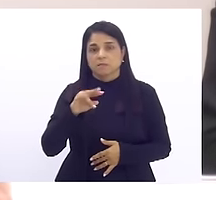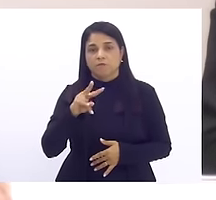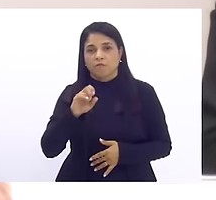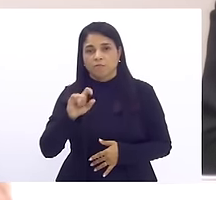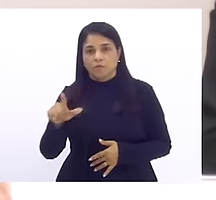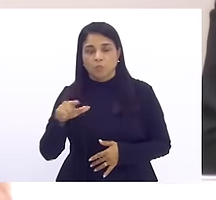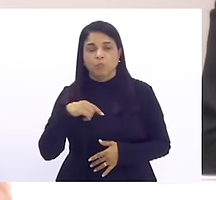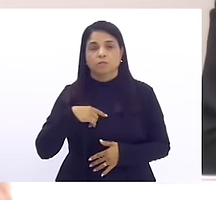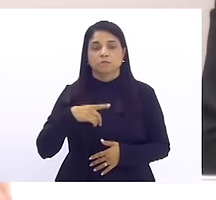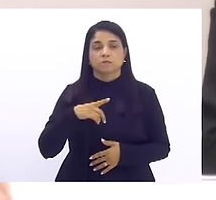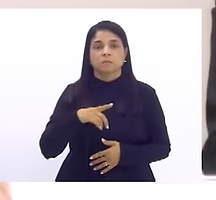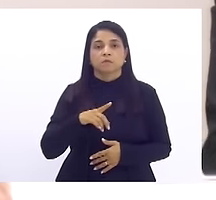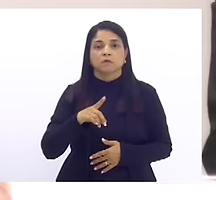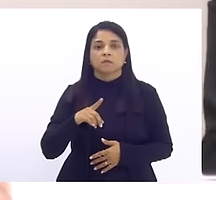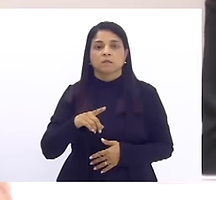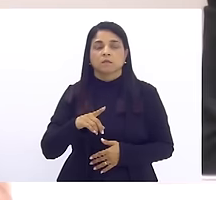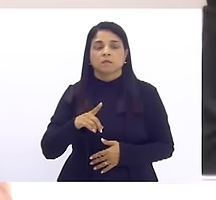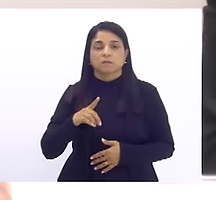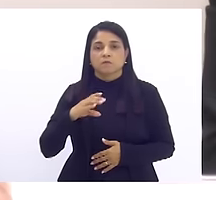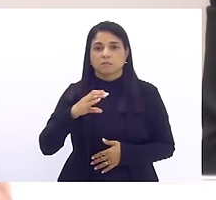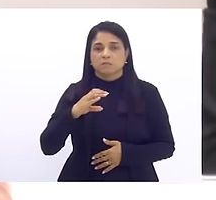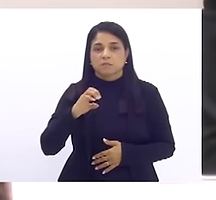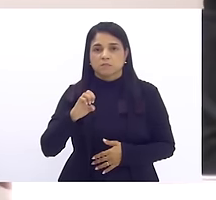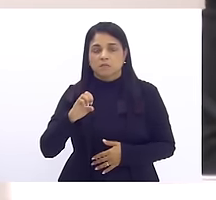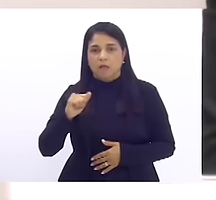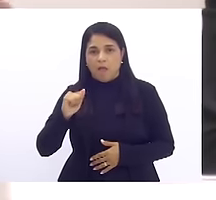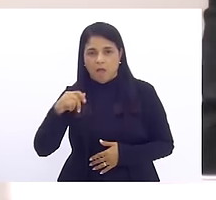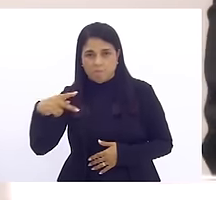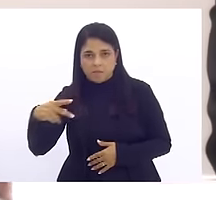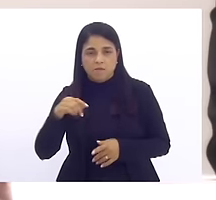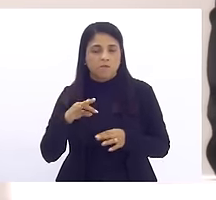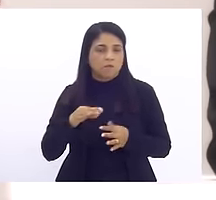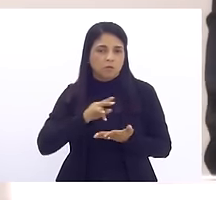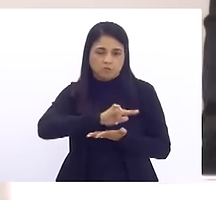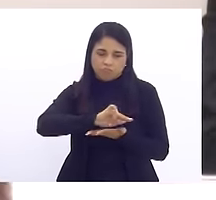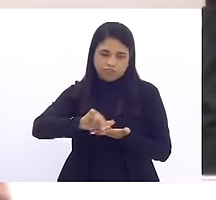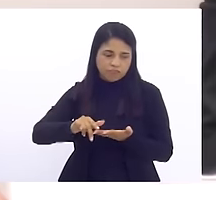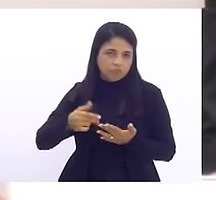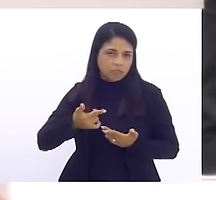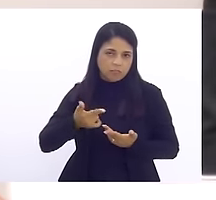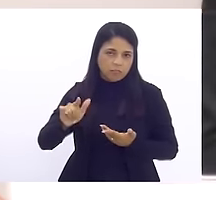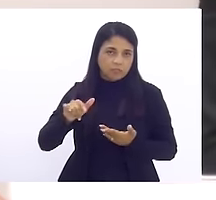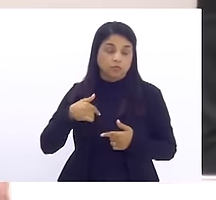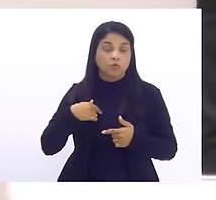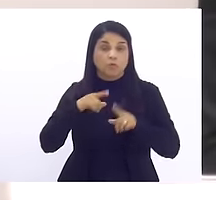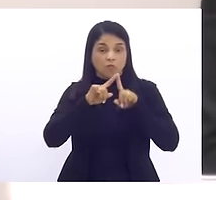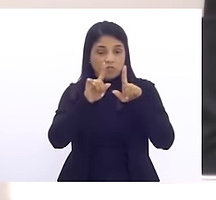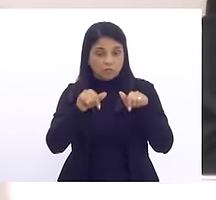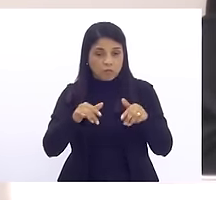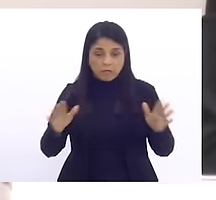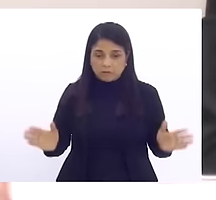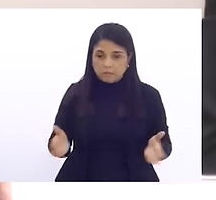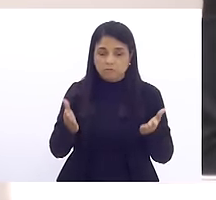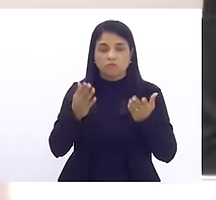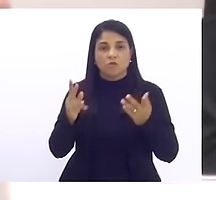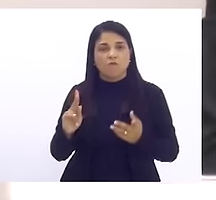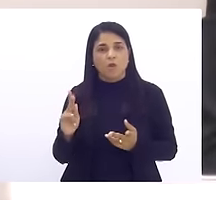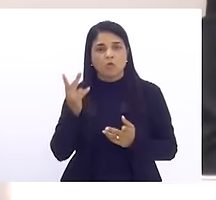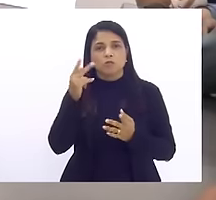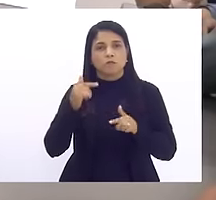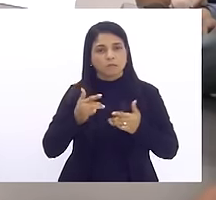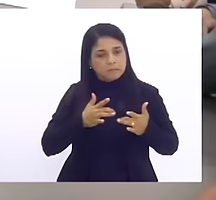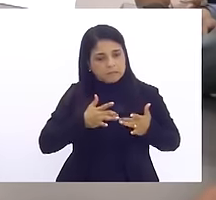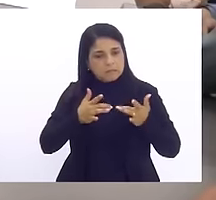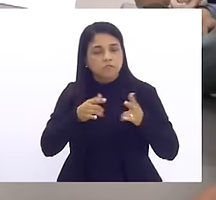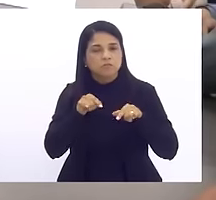para defender né O que a gente Visa em valorização porque um funcionário trabalhando estimulado valorizado ele vai se